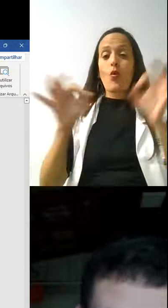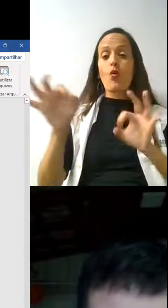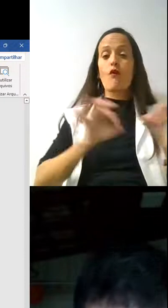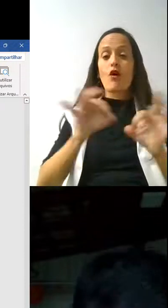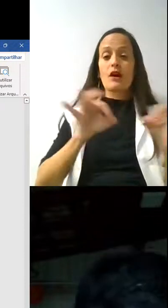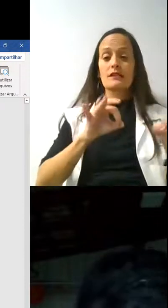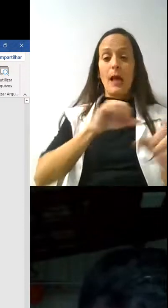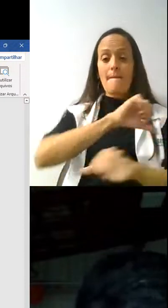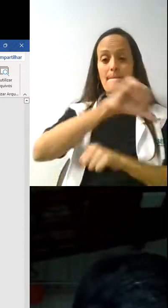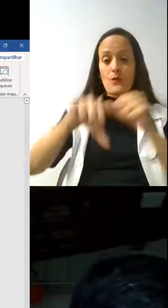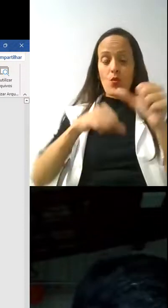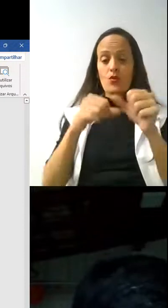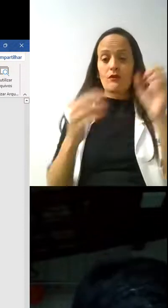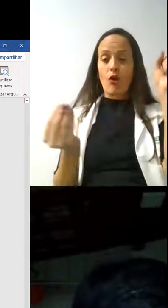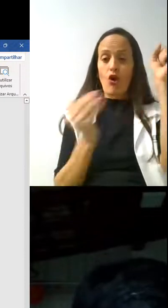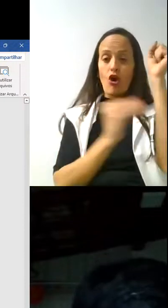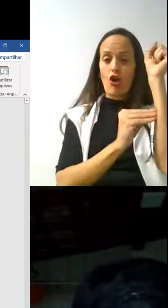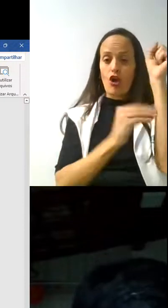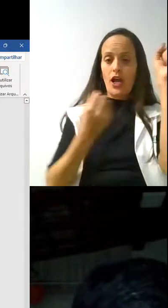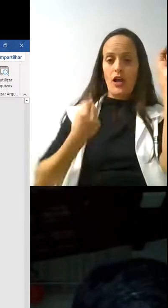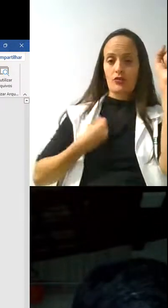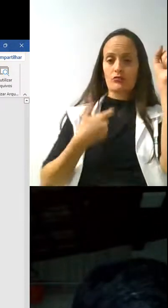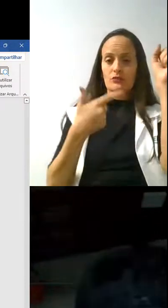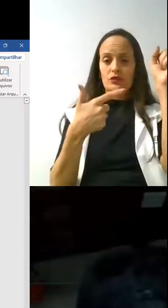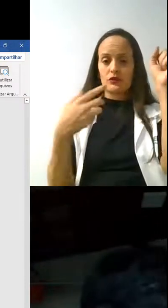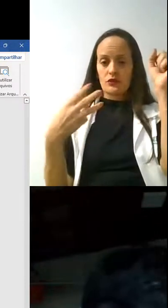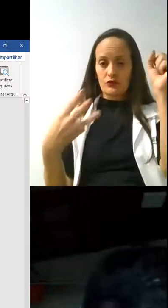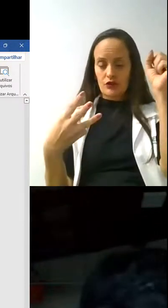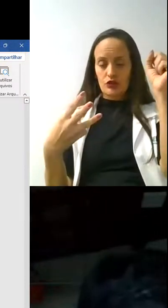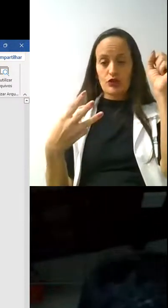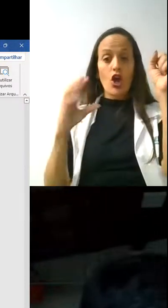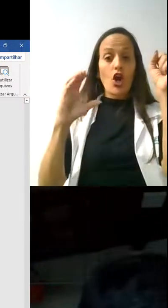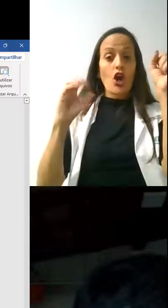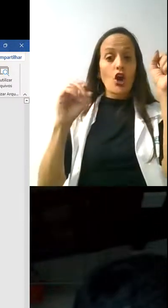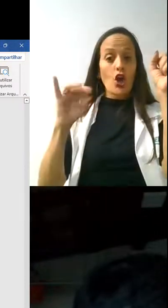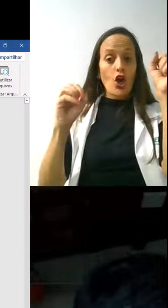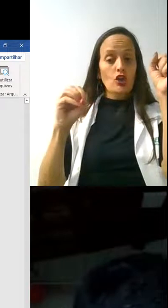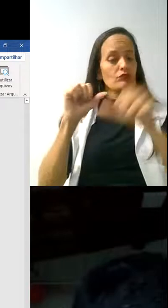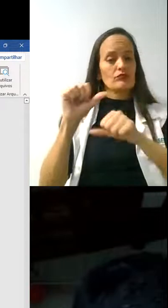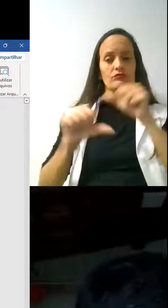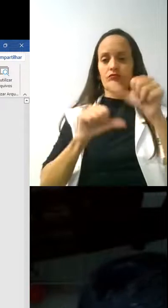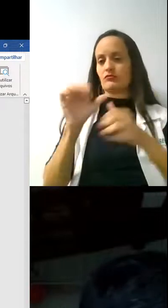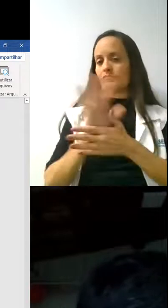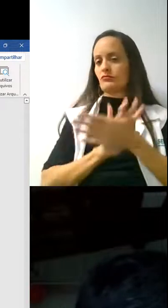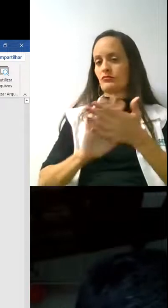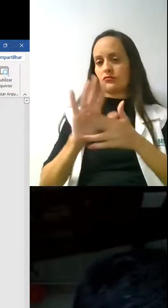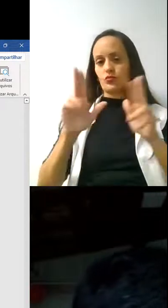número 23. Então, a gente muda só um número, a gente não muda o código dele. Tudo bem?